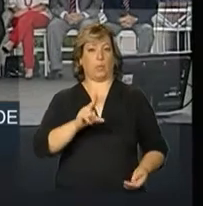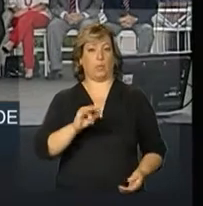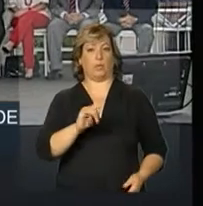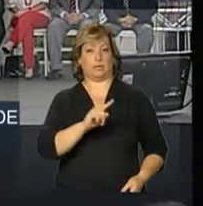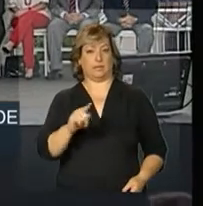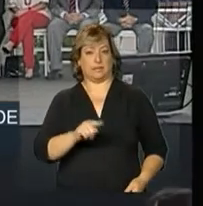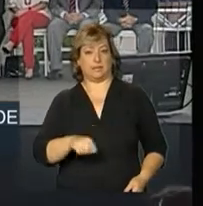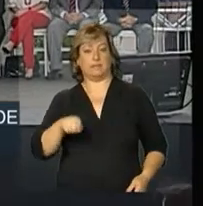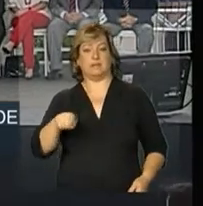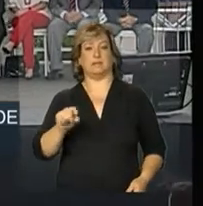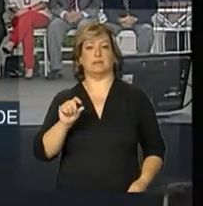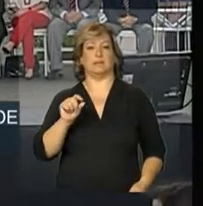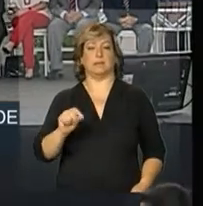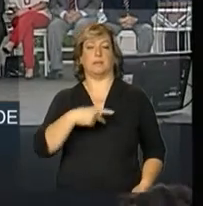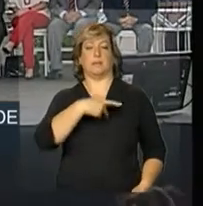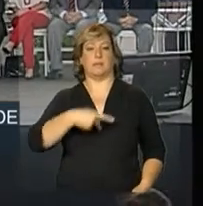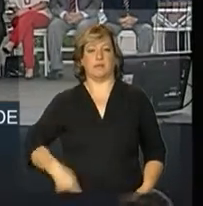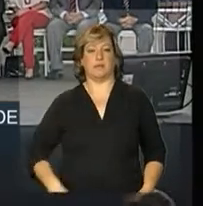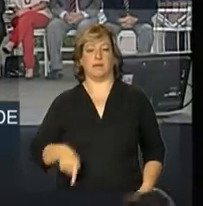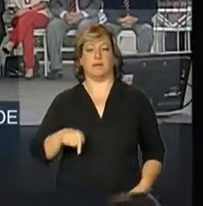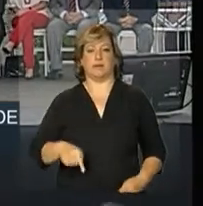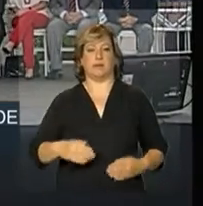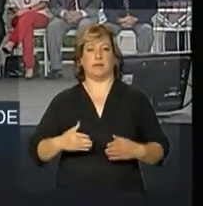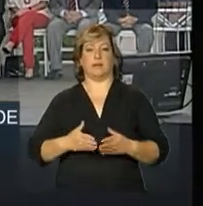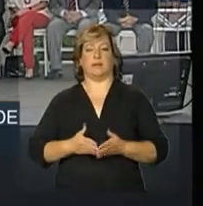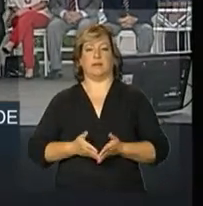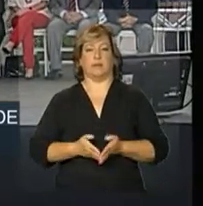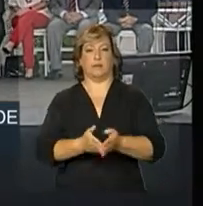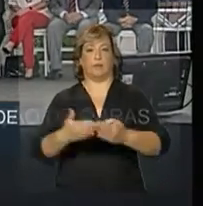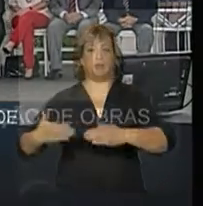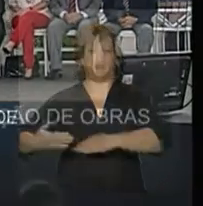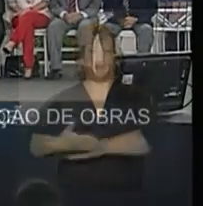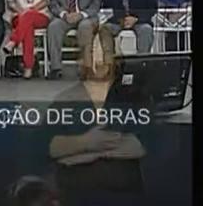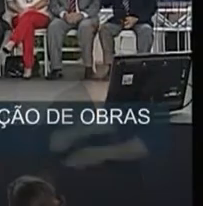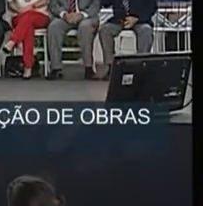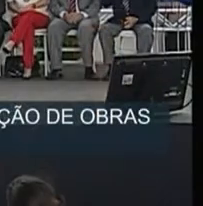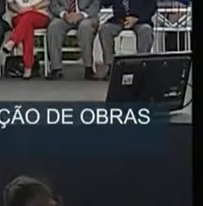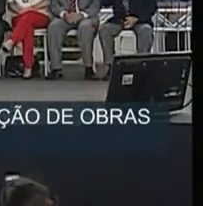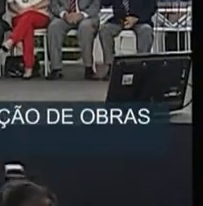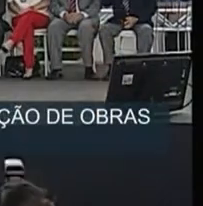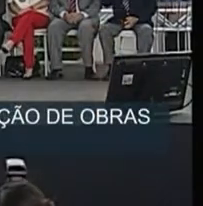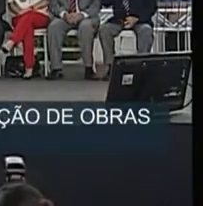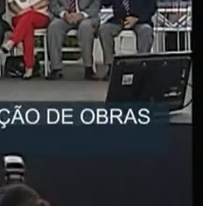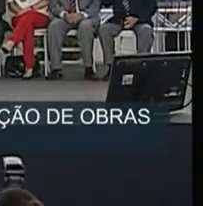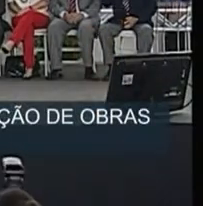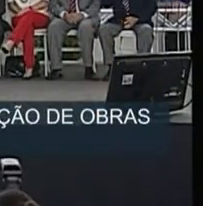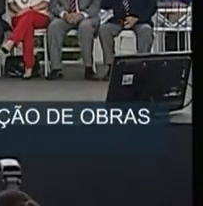Fossati, presidente do Porto do Itaqui, a fazer uso da palavra. Bom dia.